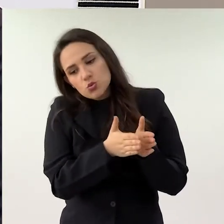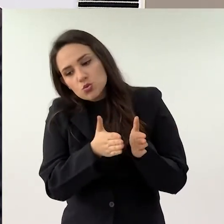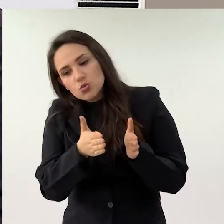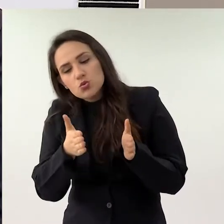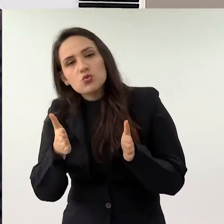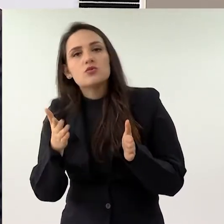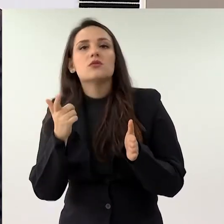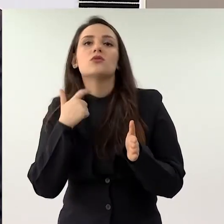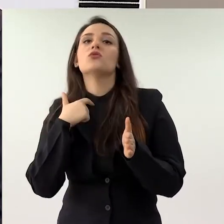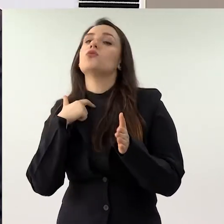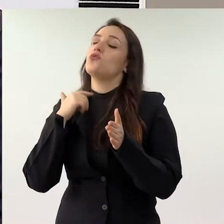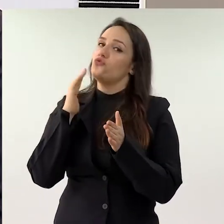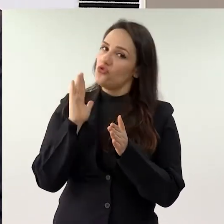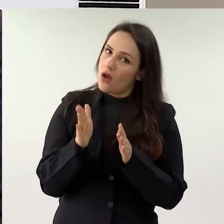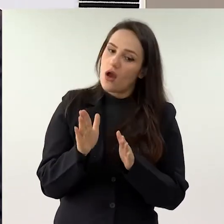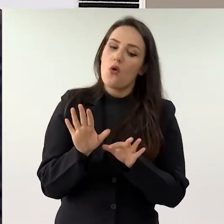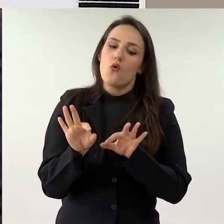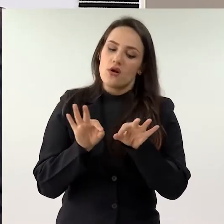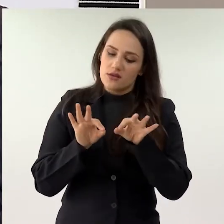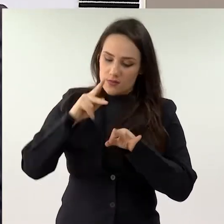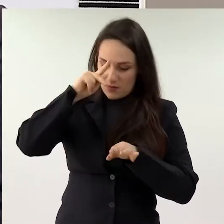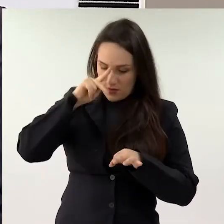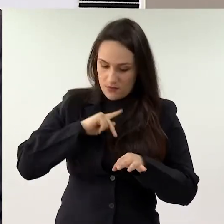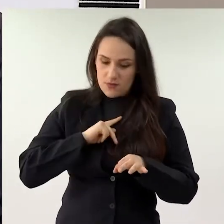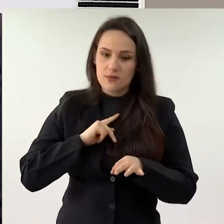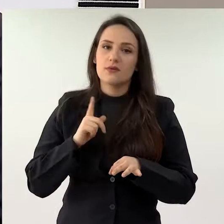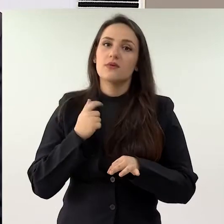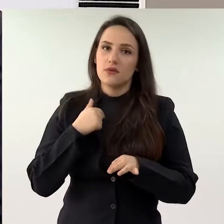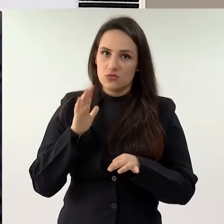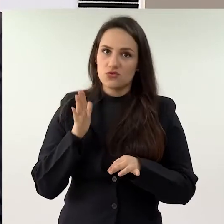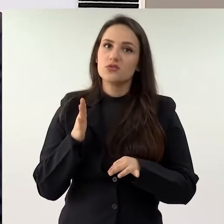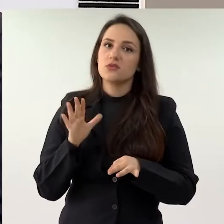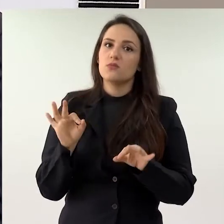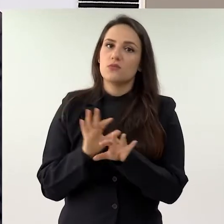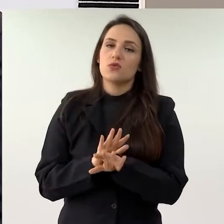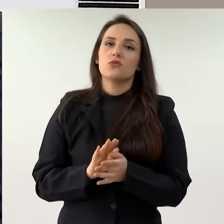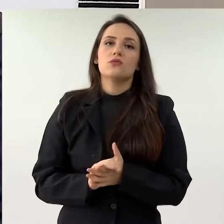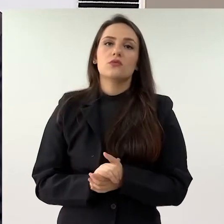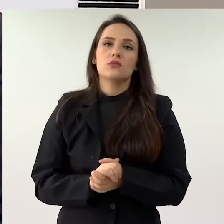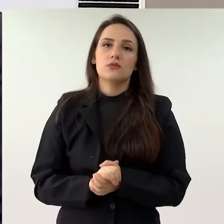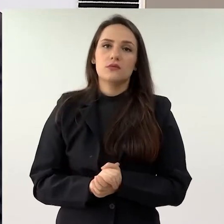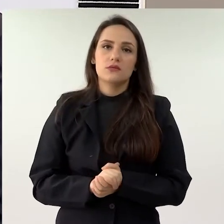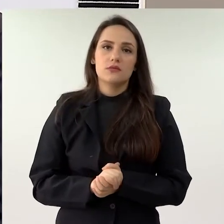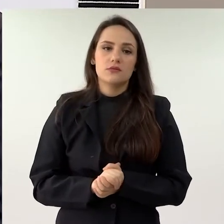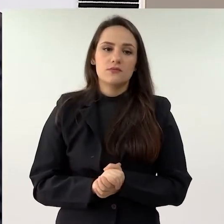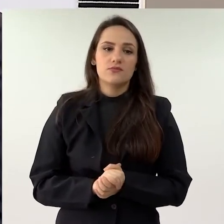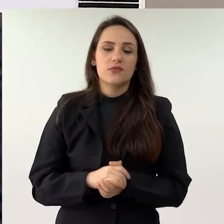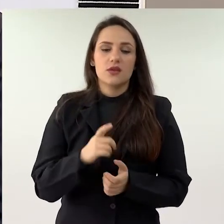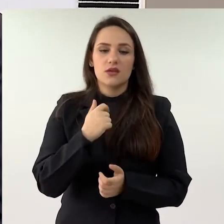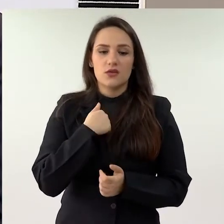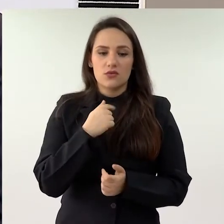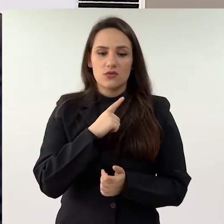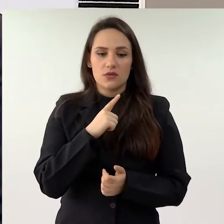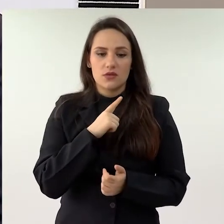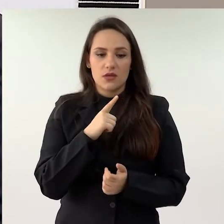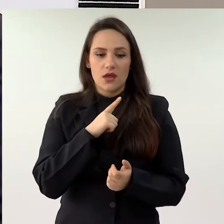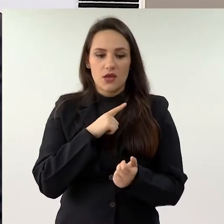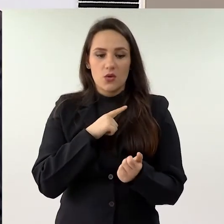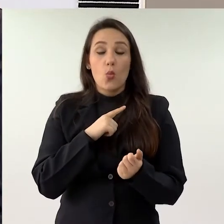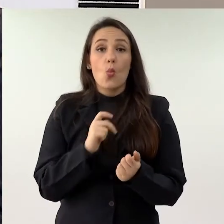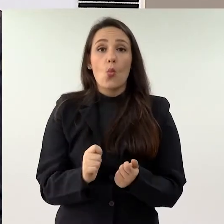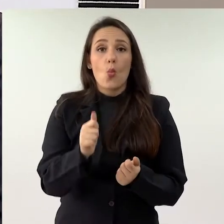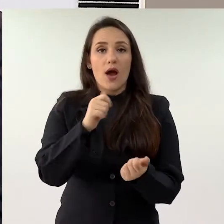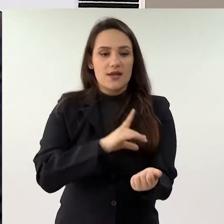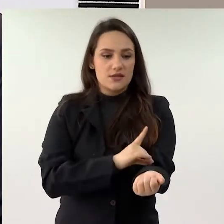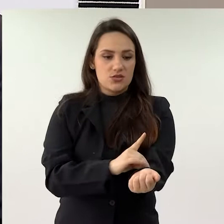me preparando para enfrentá-lo, e ele realmente encontrou alguém preparado para a briga. Eu tenho pré-diabetes, sempre controlado, nunca